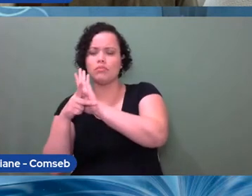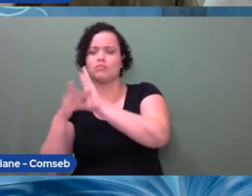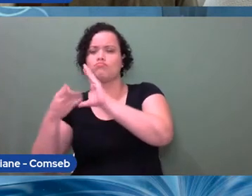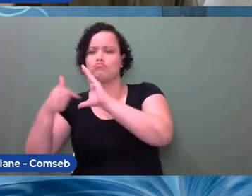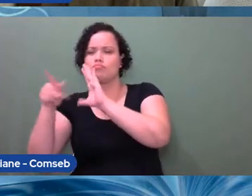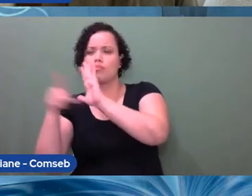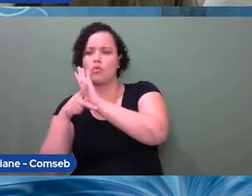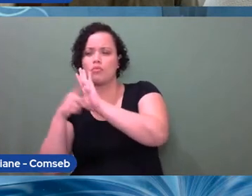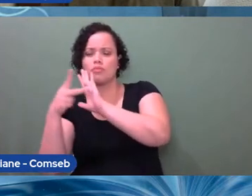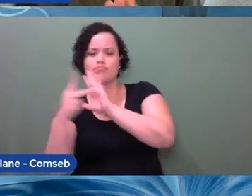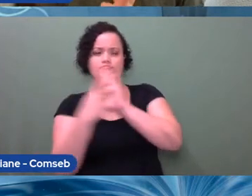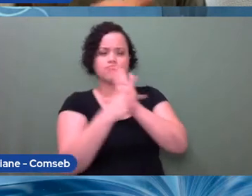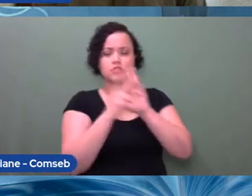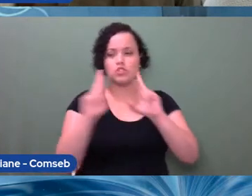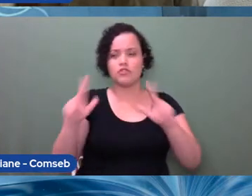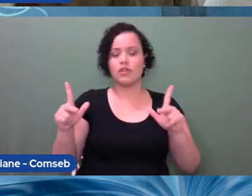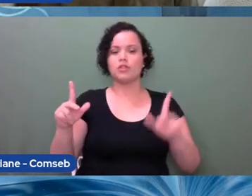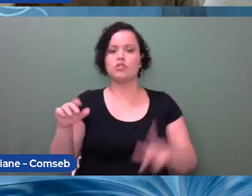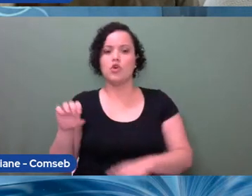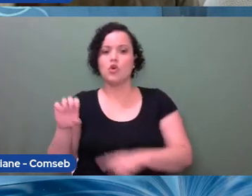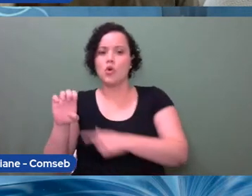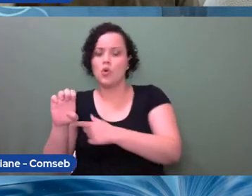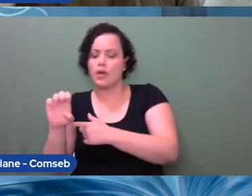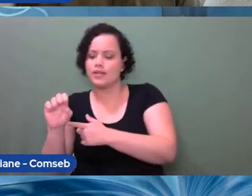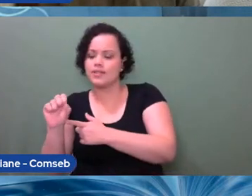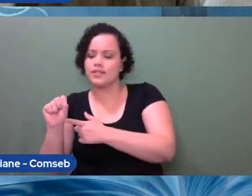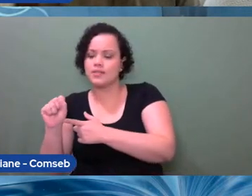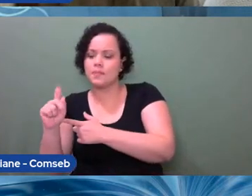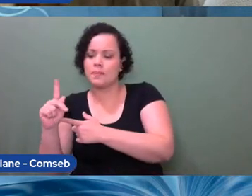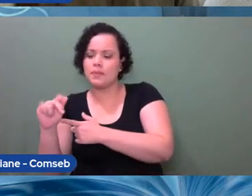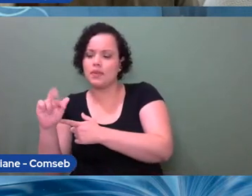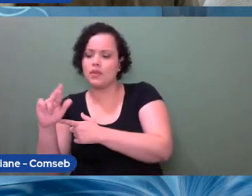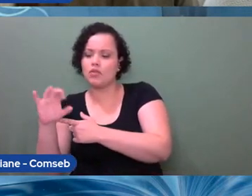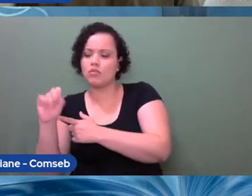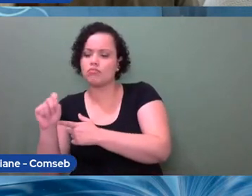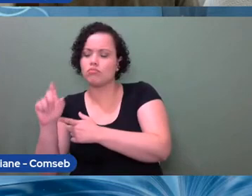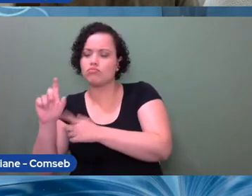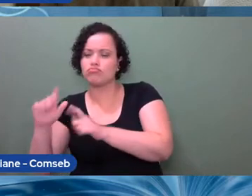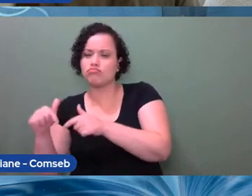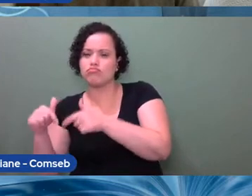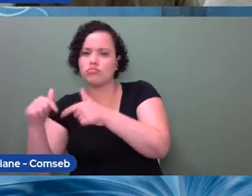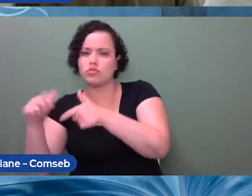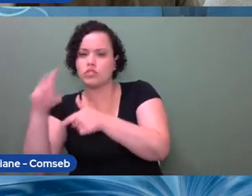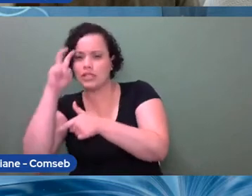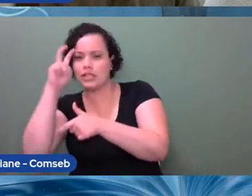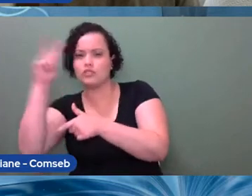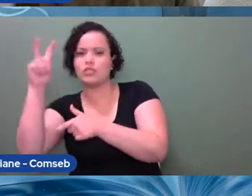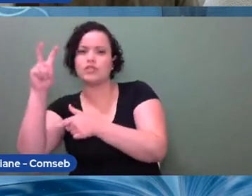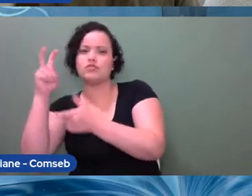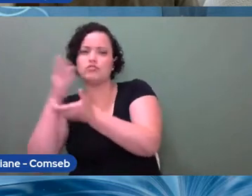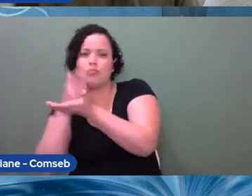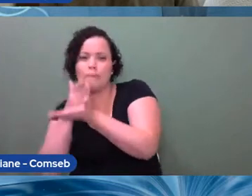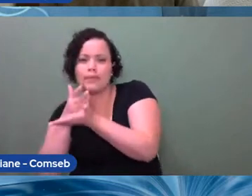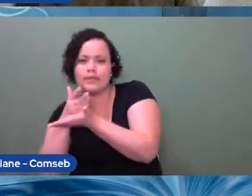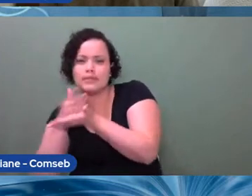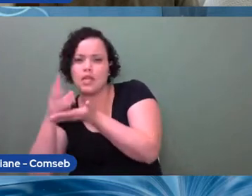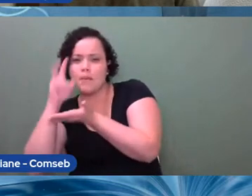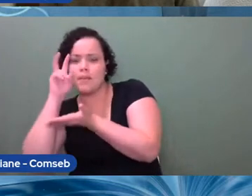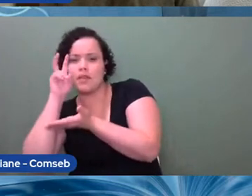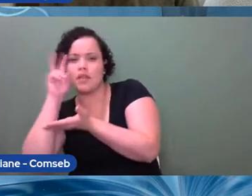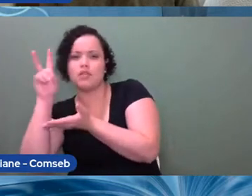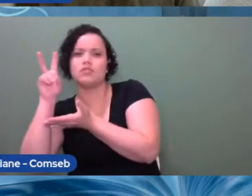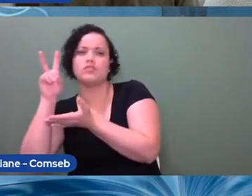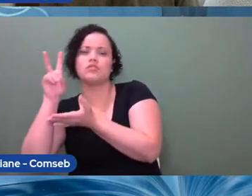Esse espírito com letra minúscula, nós estamos falando do agente inteligente, do princípio inteligente, não estamos falando ainda do